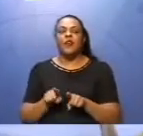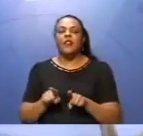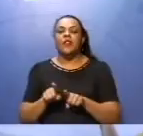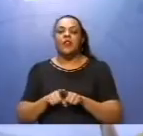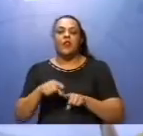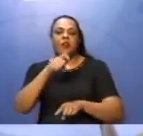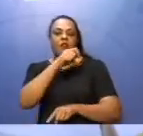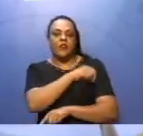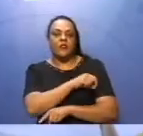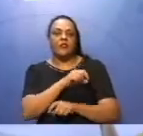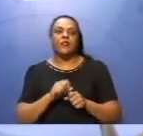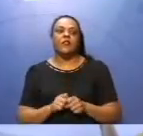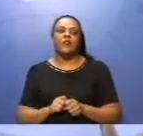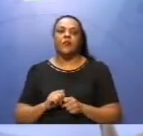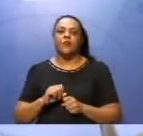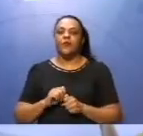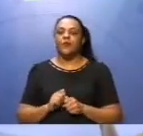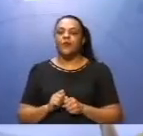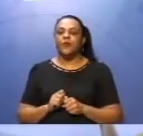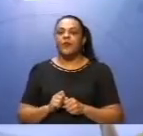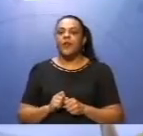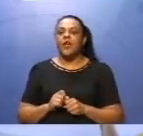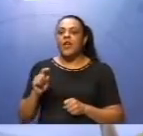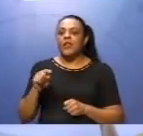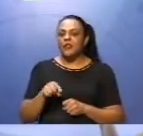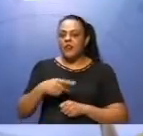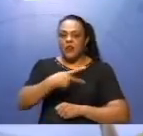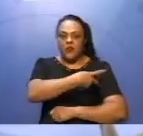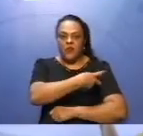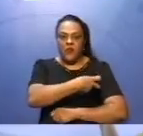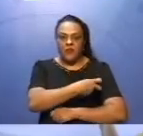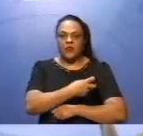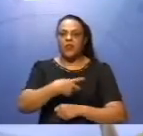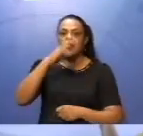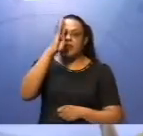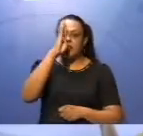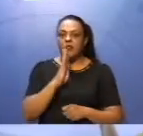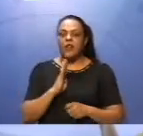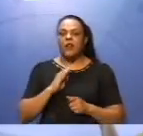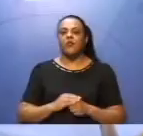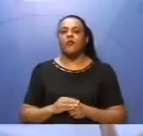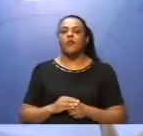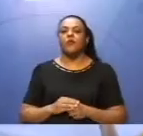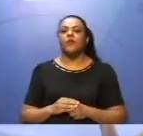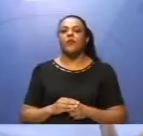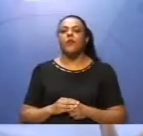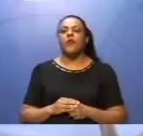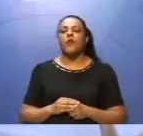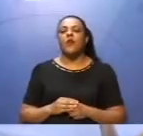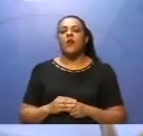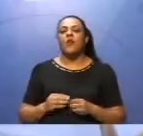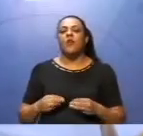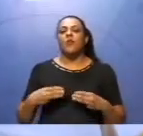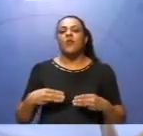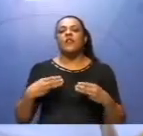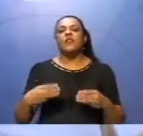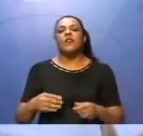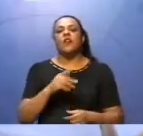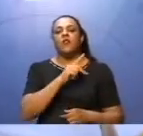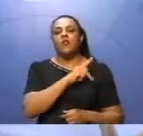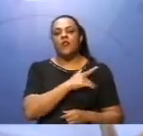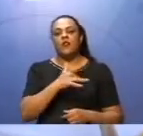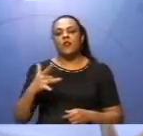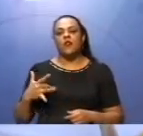gripe influenza, que é disponibilizada gratuitamente pelo Ministério da Saúde para as pessoas do grupo de risco, que são